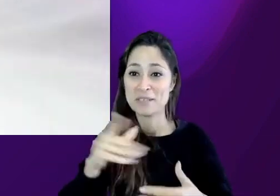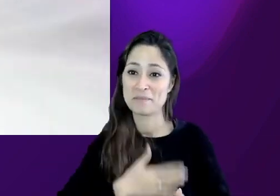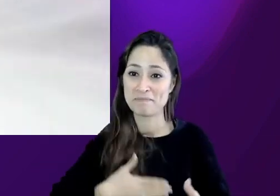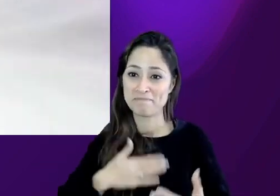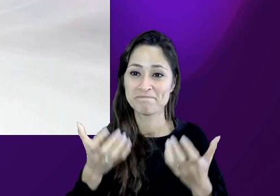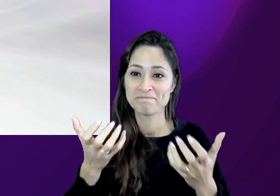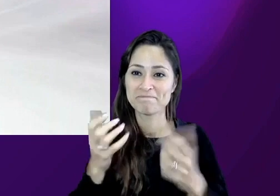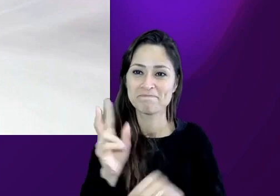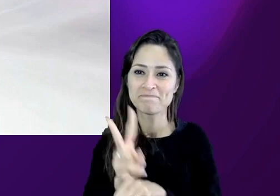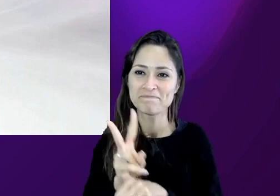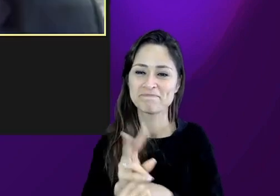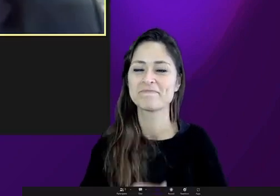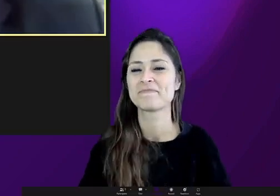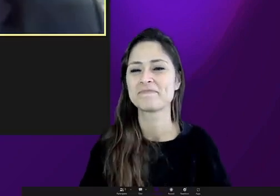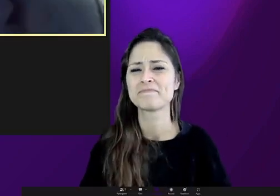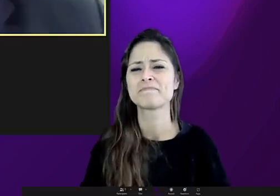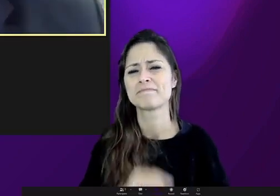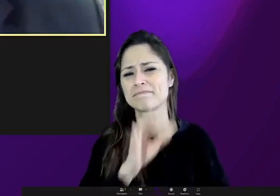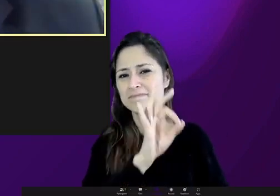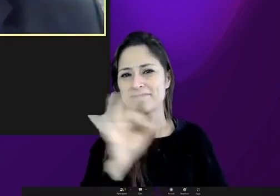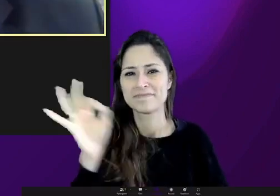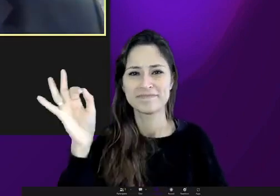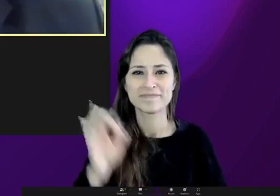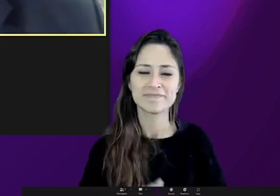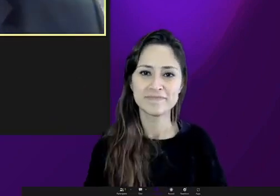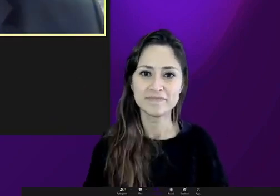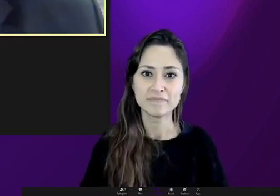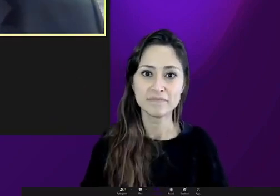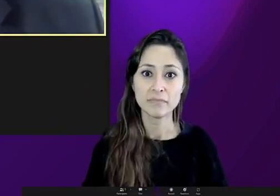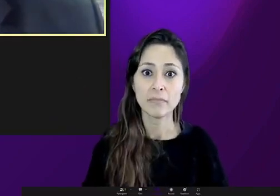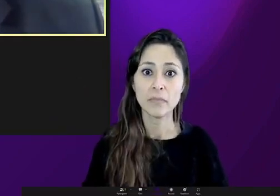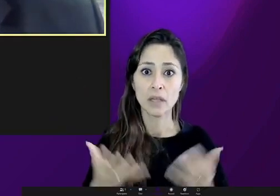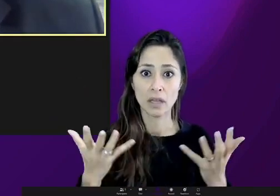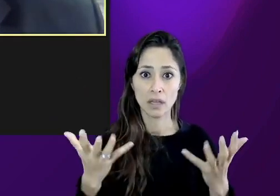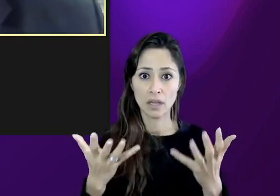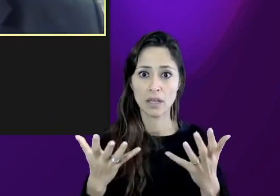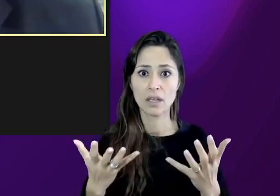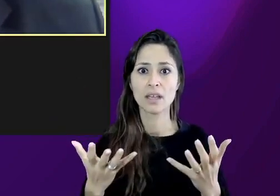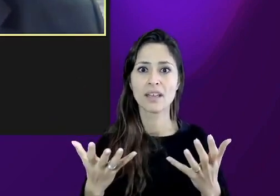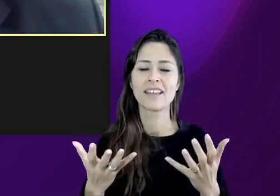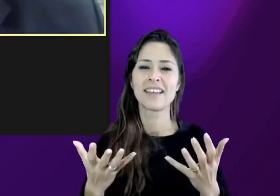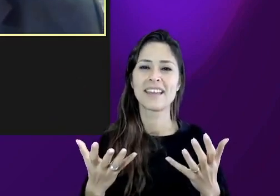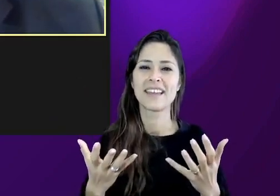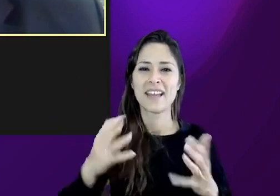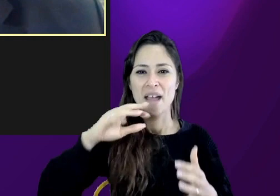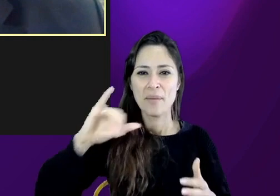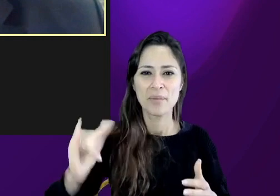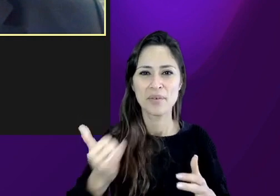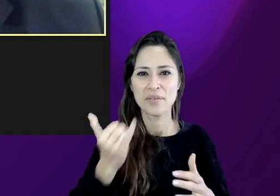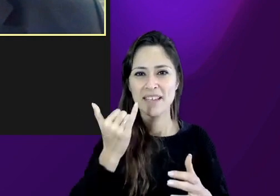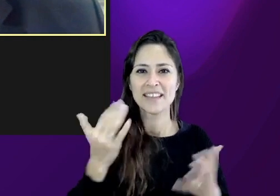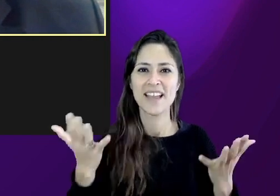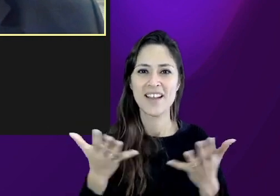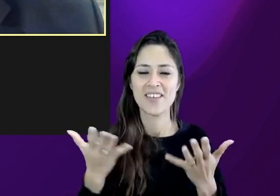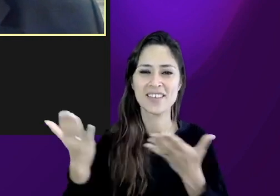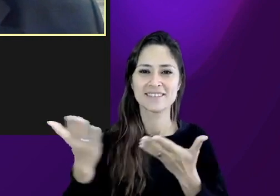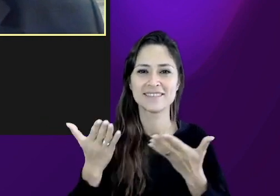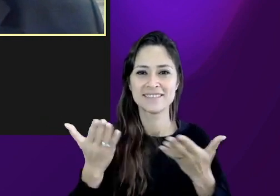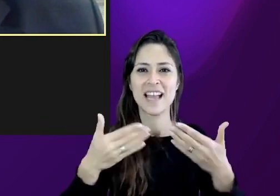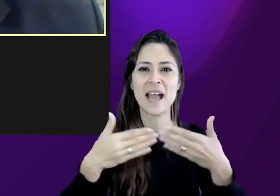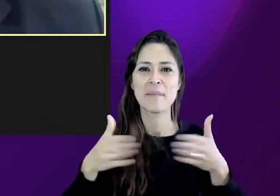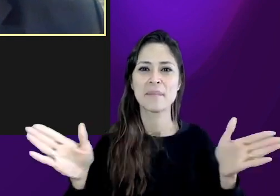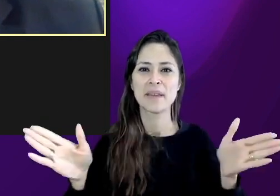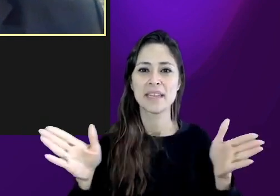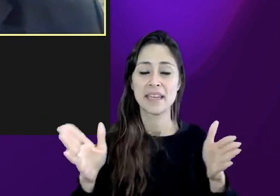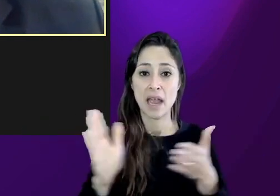Obrigado, Tiago. Excelente. Eu queria aproveitar para convidar todos os apresentadores para a nossa discussão agora e abrir para quem está nos